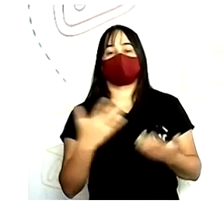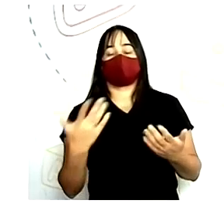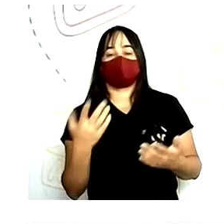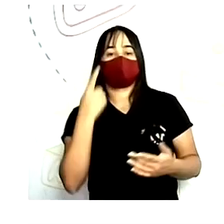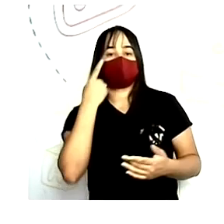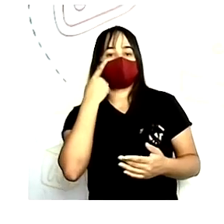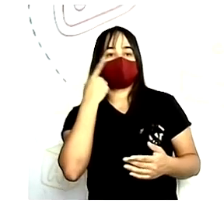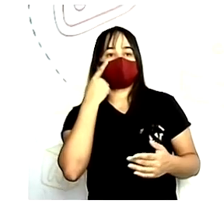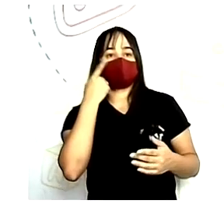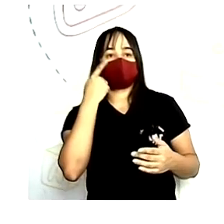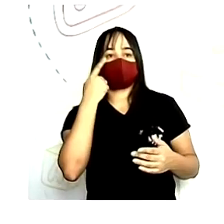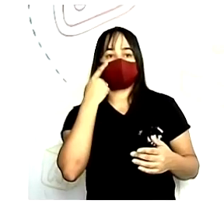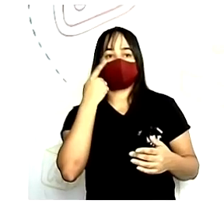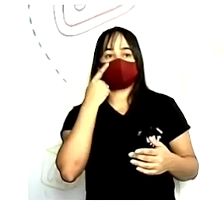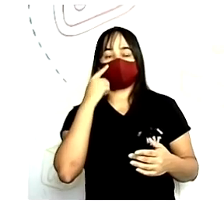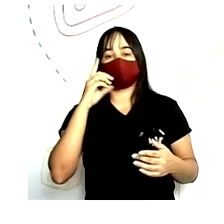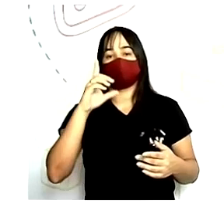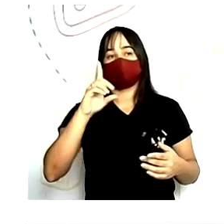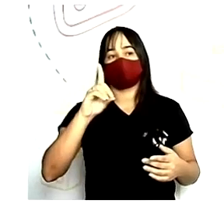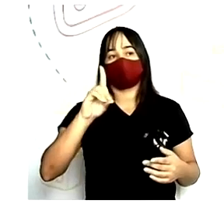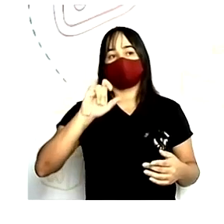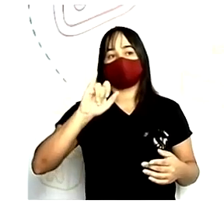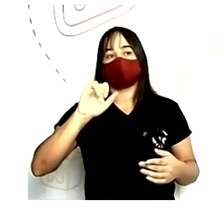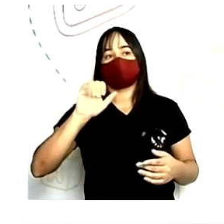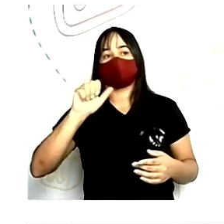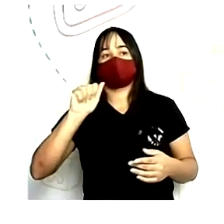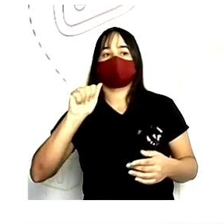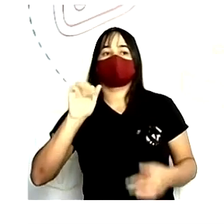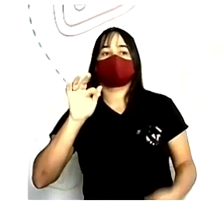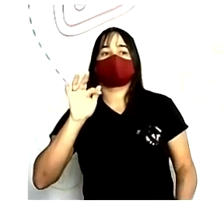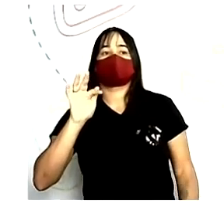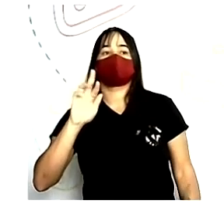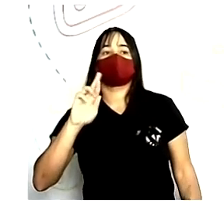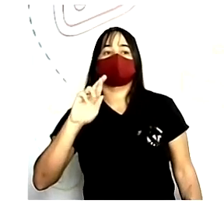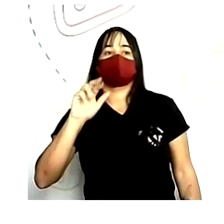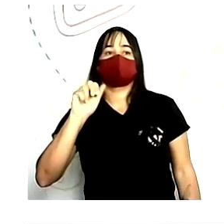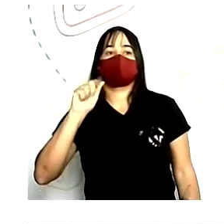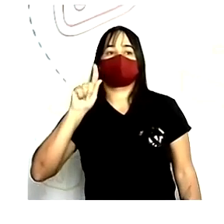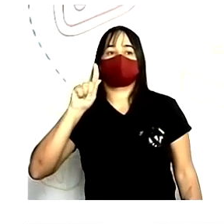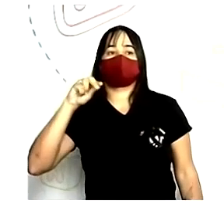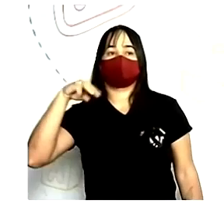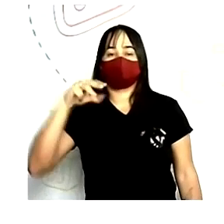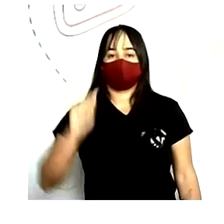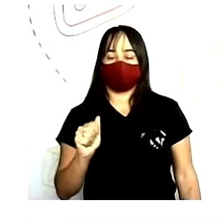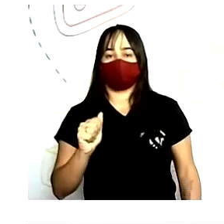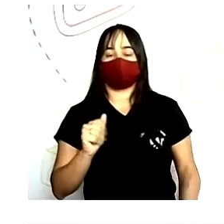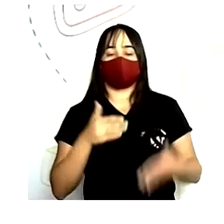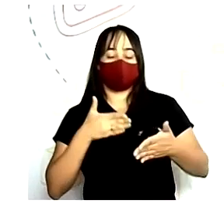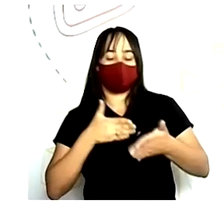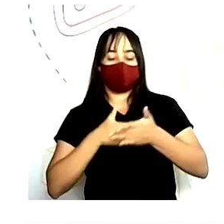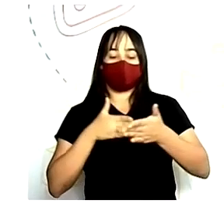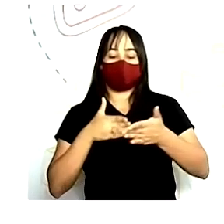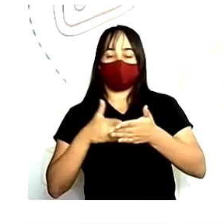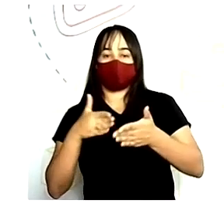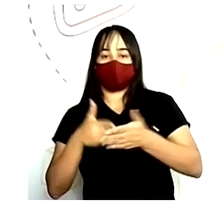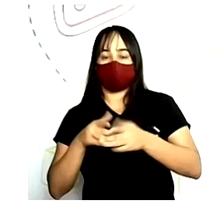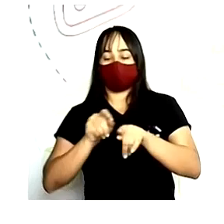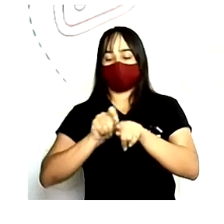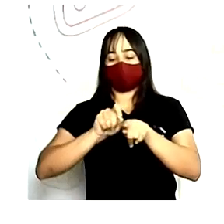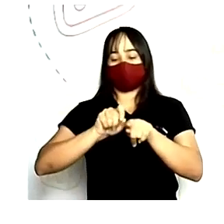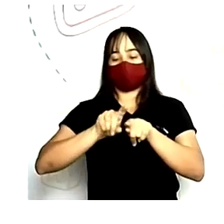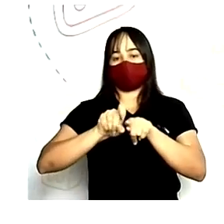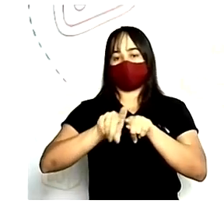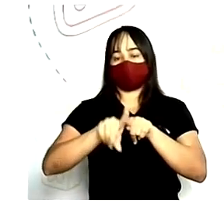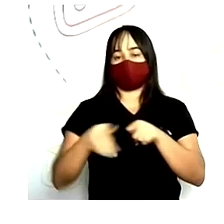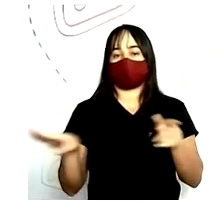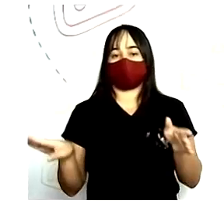do útero da feminina, ó, e esse diafragma vai impedir que os espermatozoides atravessem o